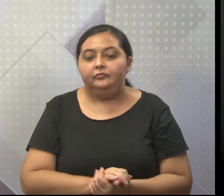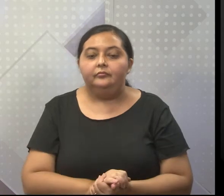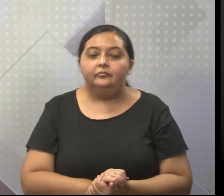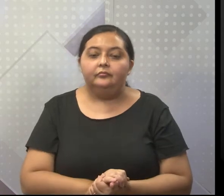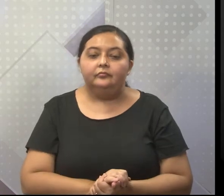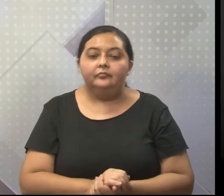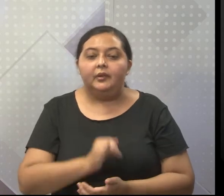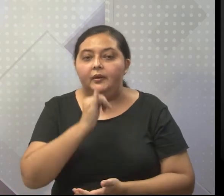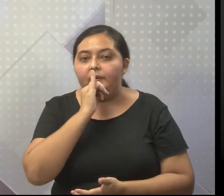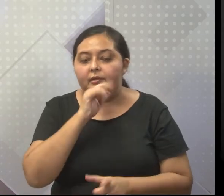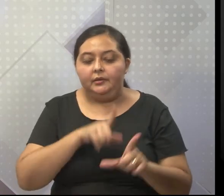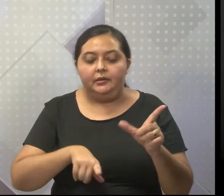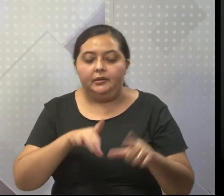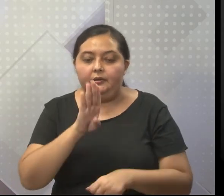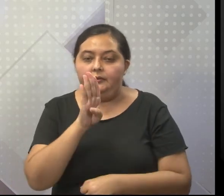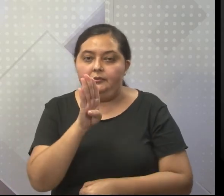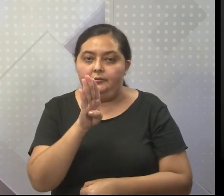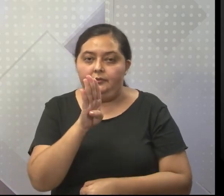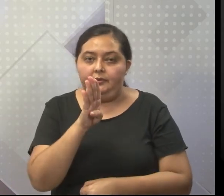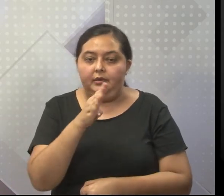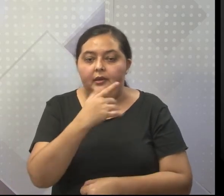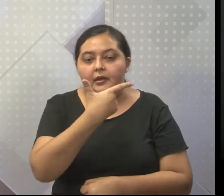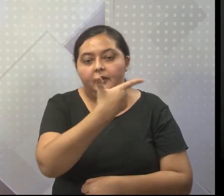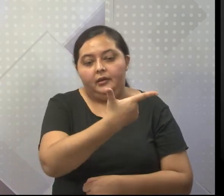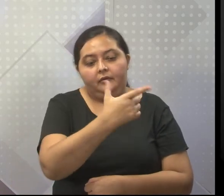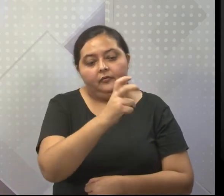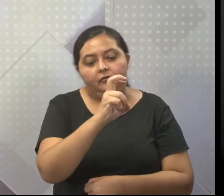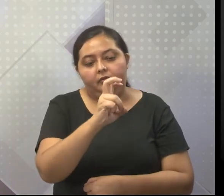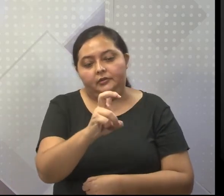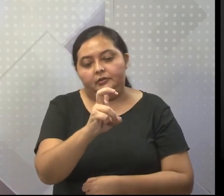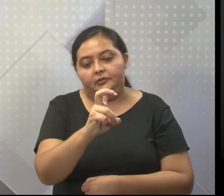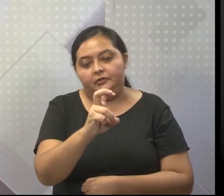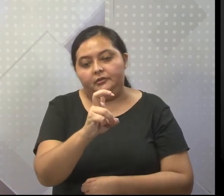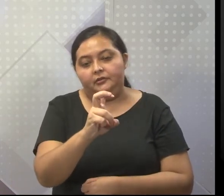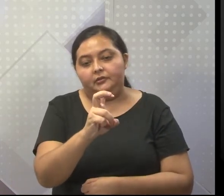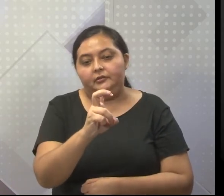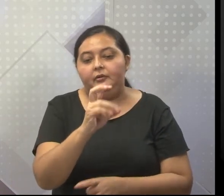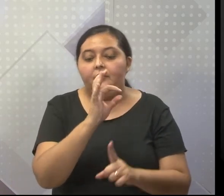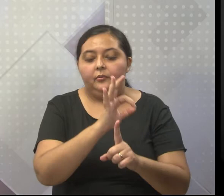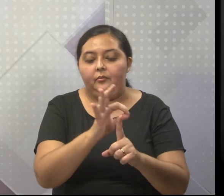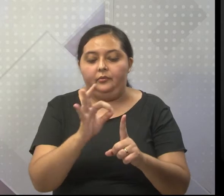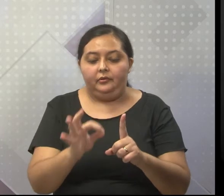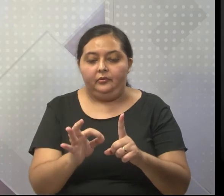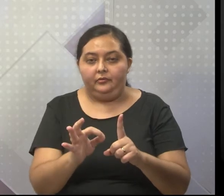O exemplo da letra B é 25%